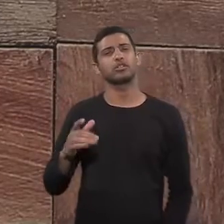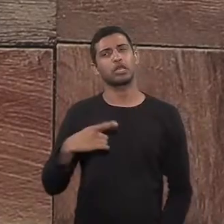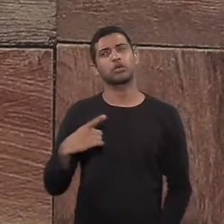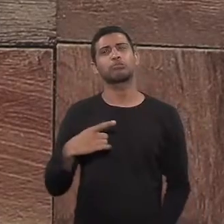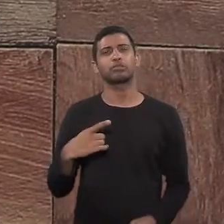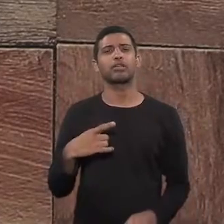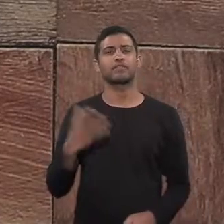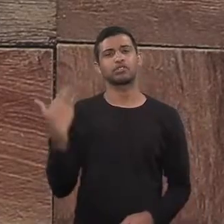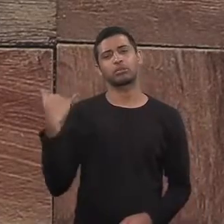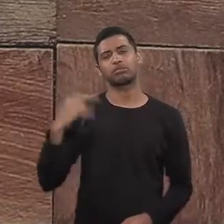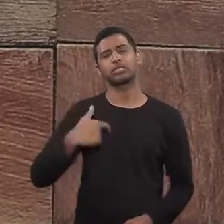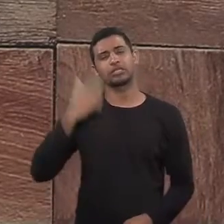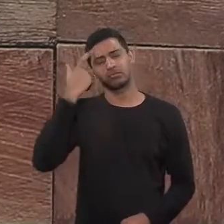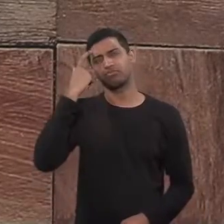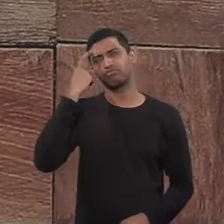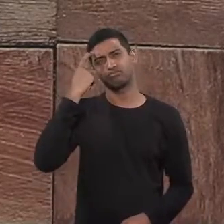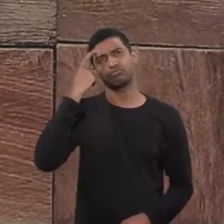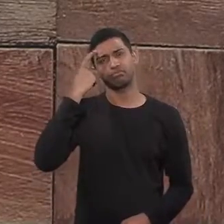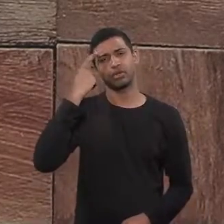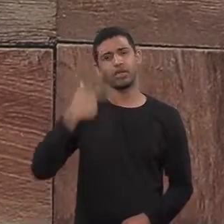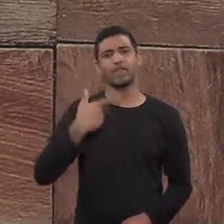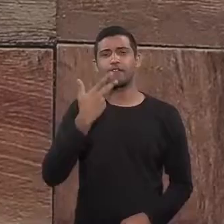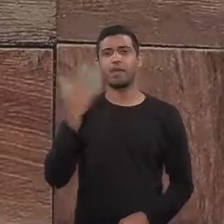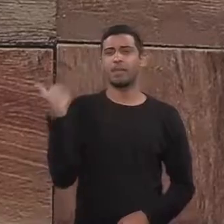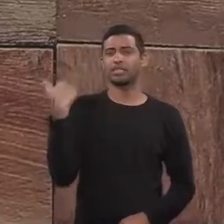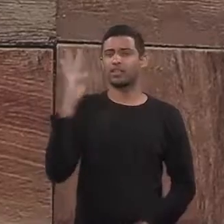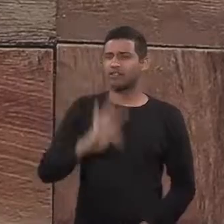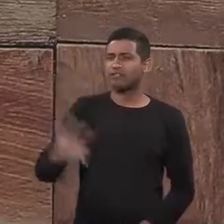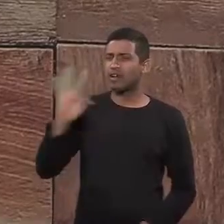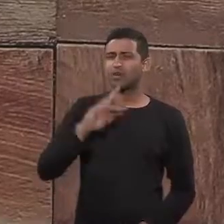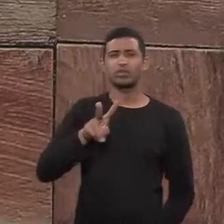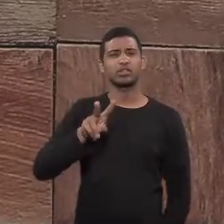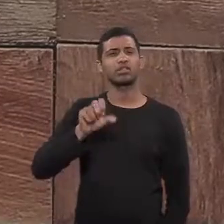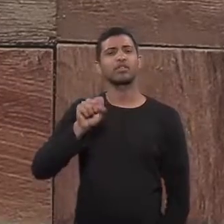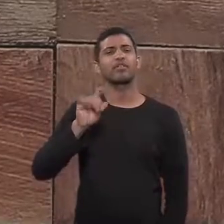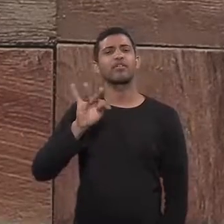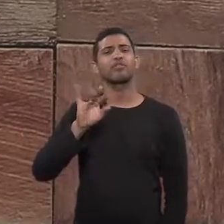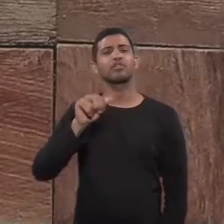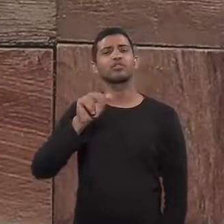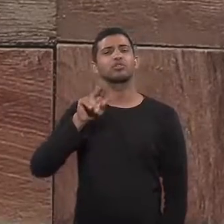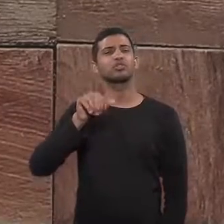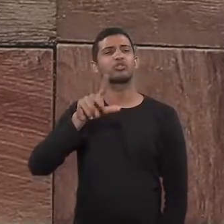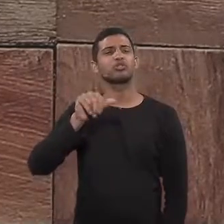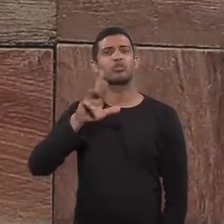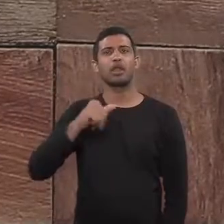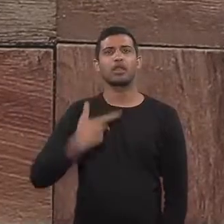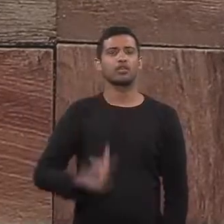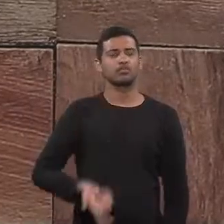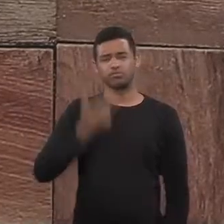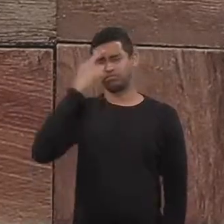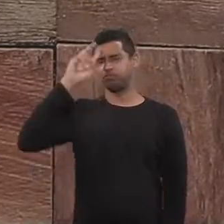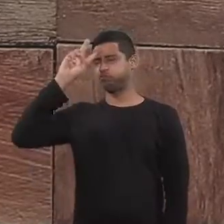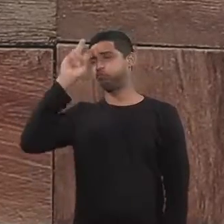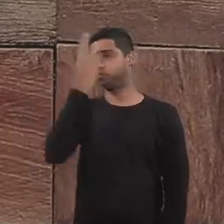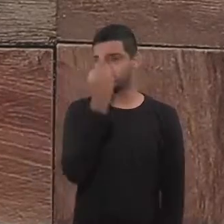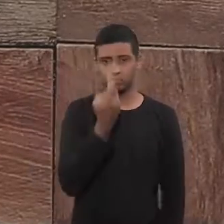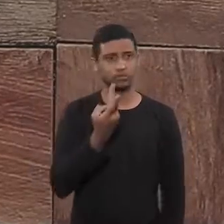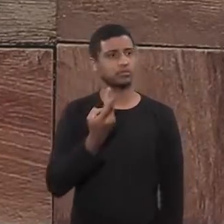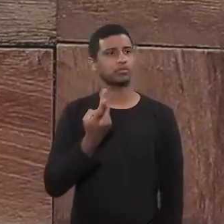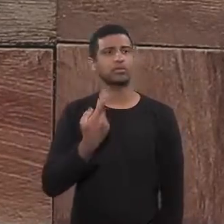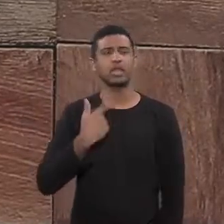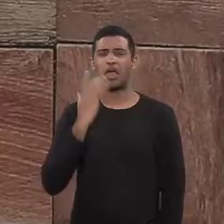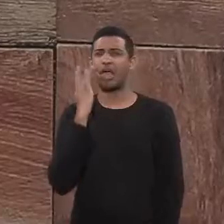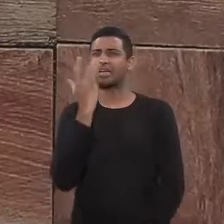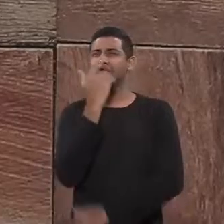estou pulando um pouco dessa entrevista, porque no momento do vestibular, anos depois, aí que veio uma crise, assim, de achar